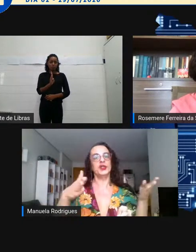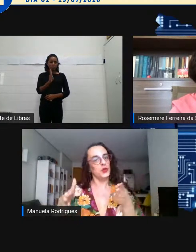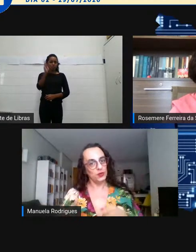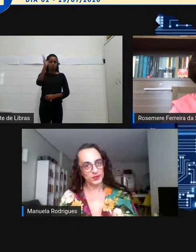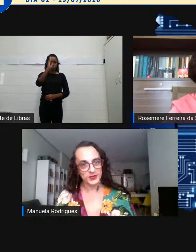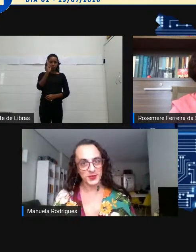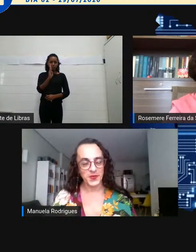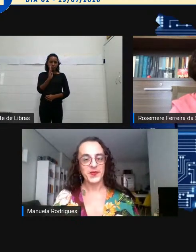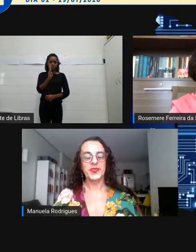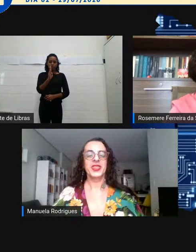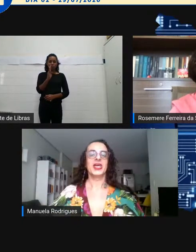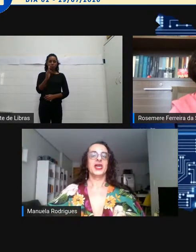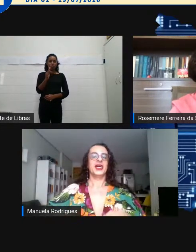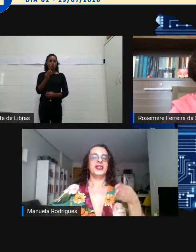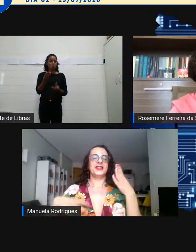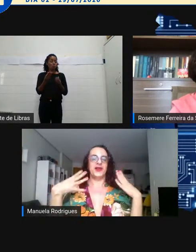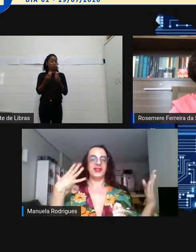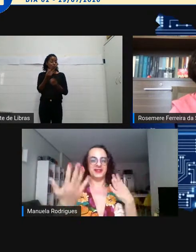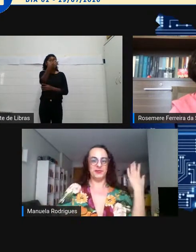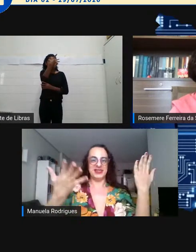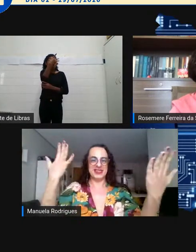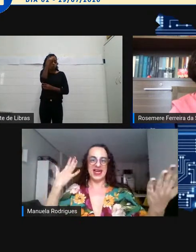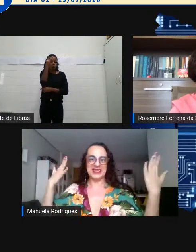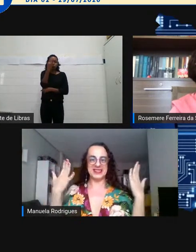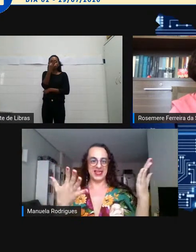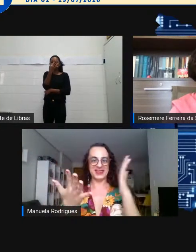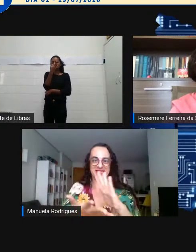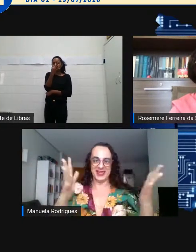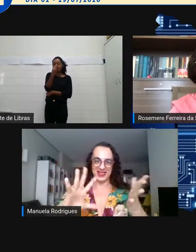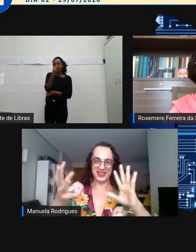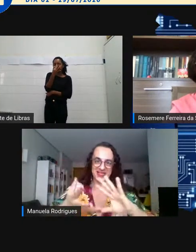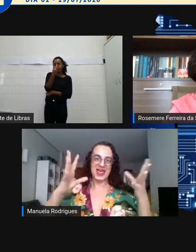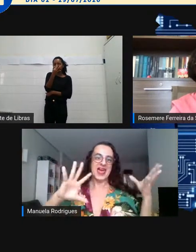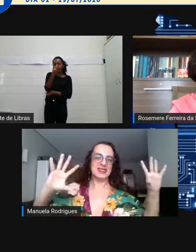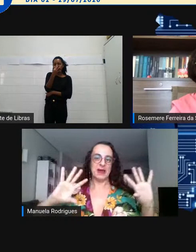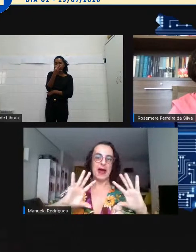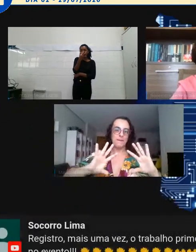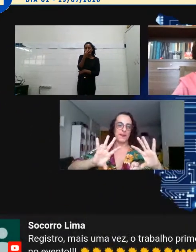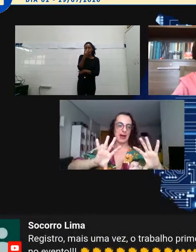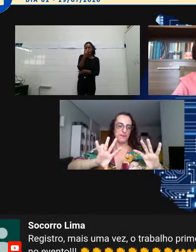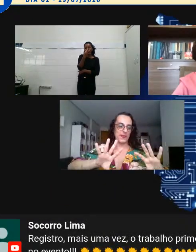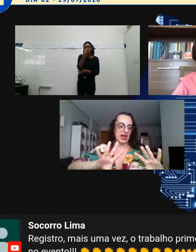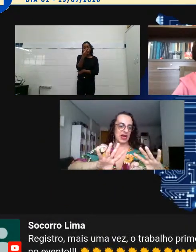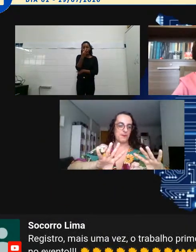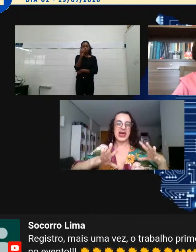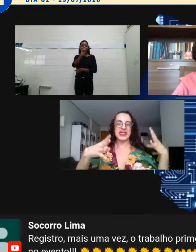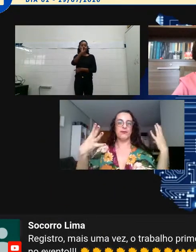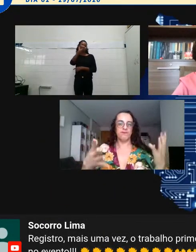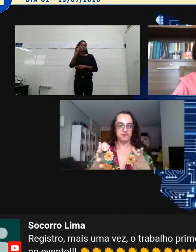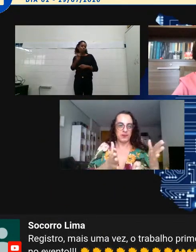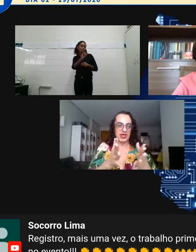trans do mundo. Então, é interessante pensar esse